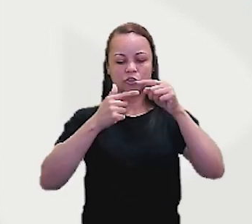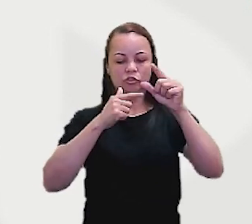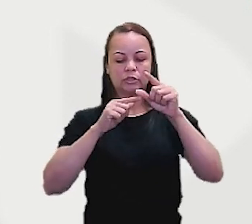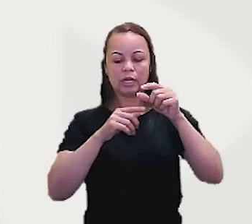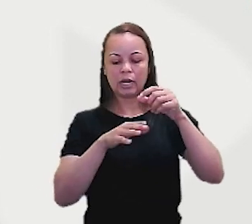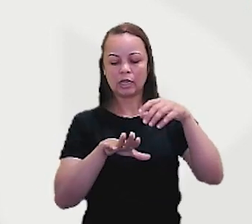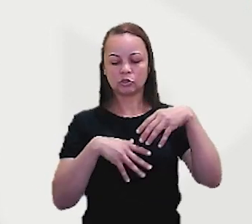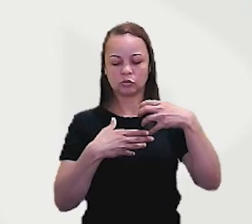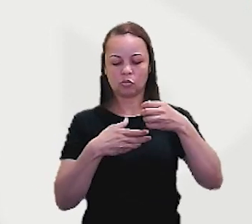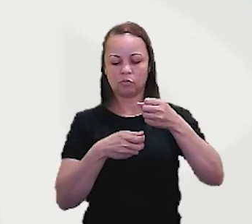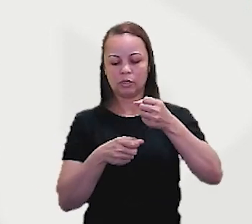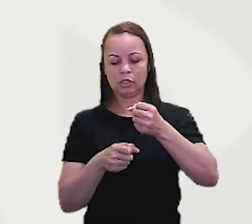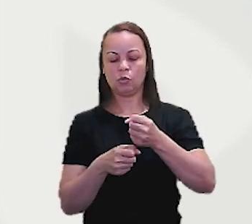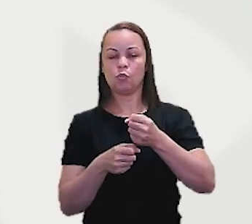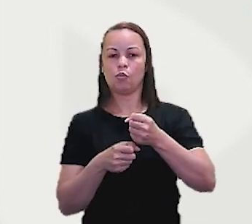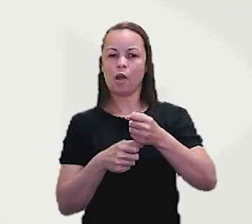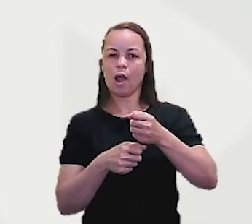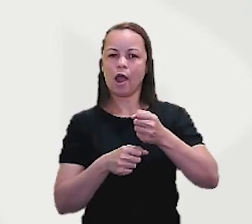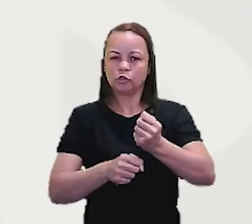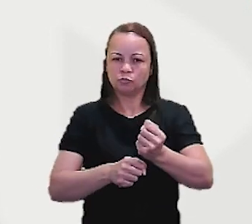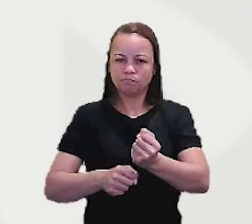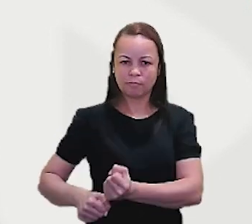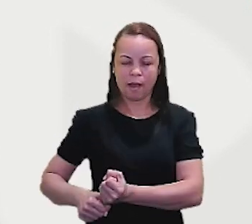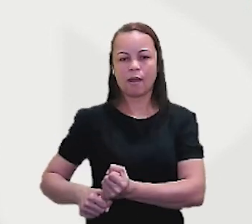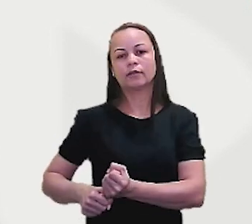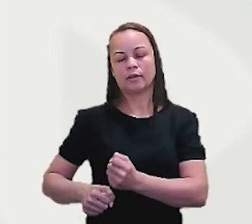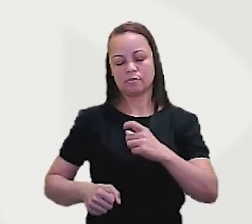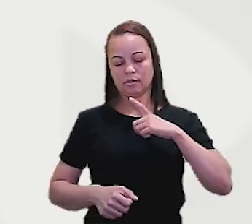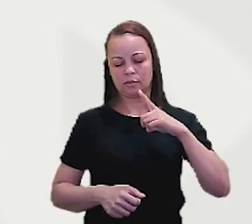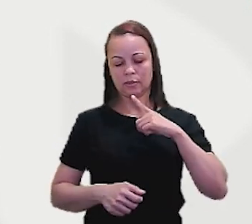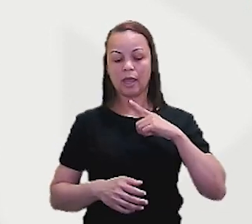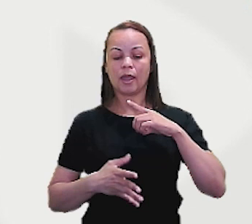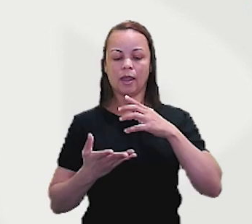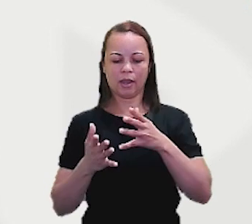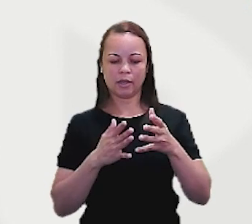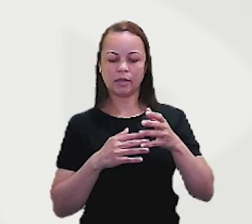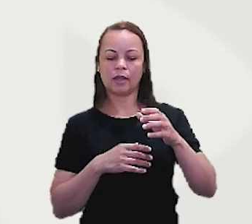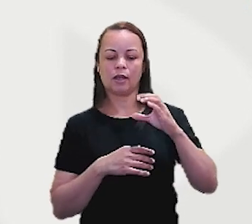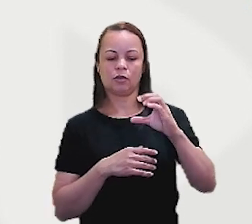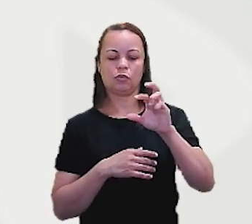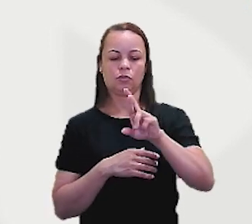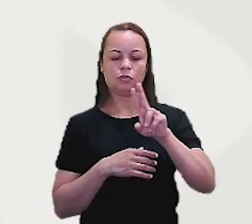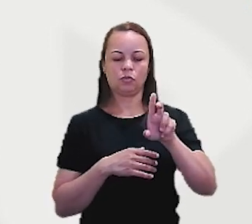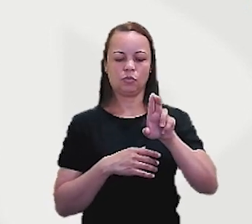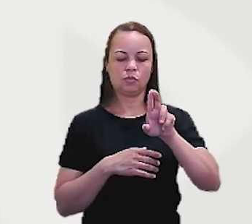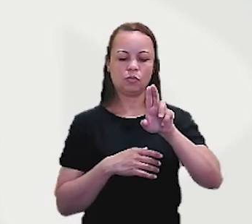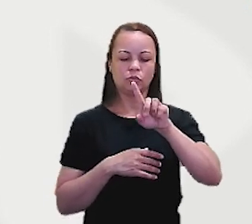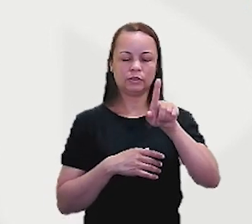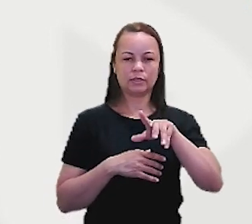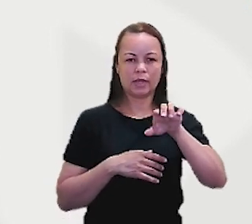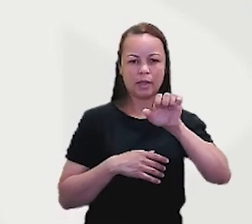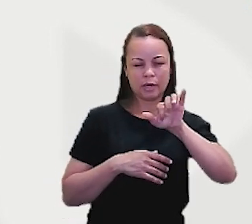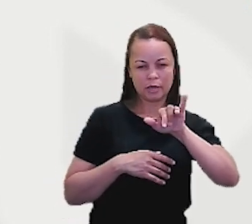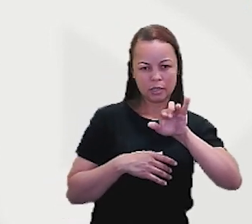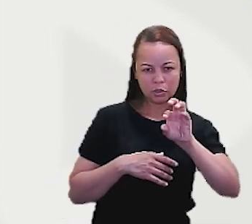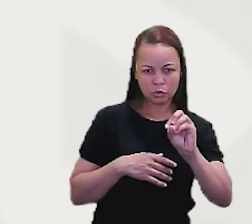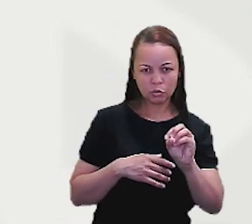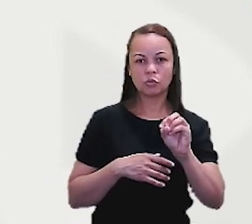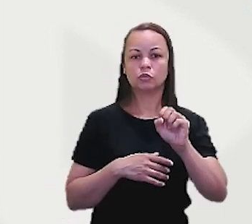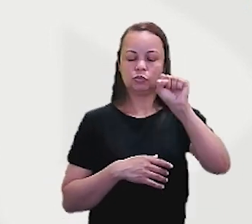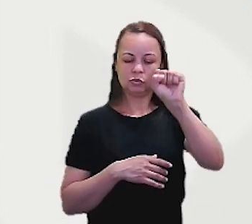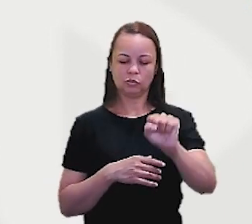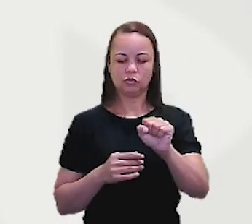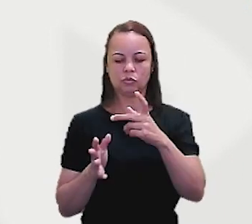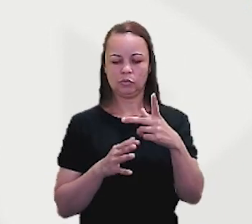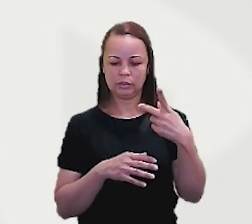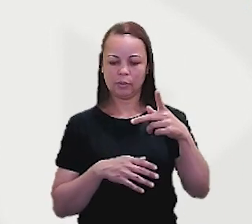espada. Em cima da espada, lê-se República Federativa do Brasil e a data da proclamação da